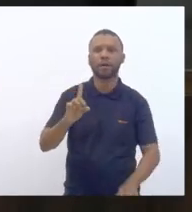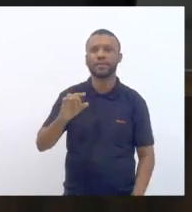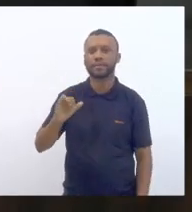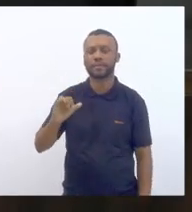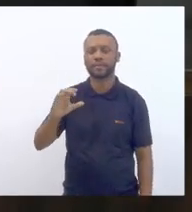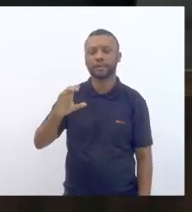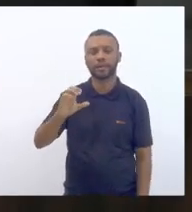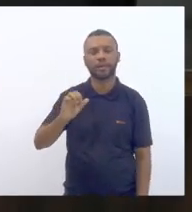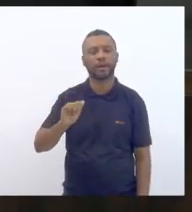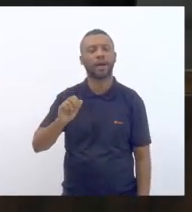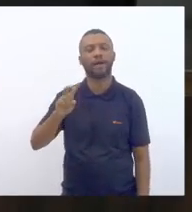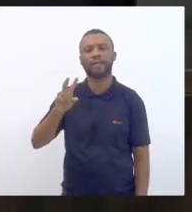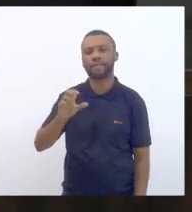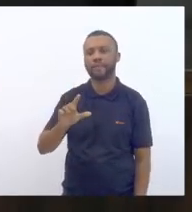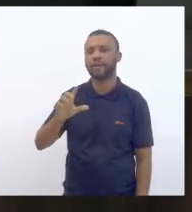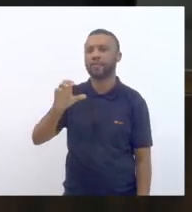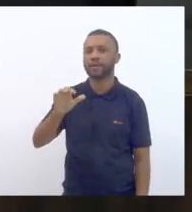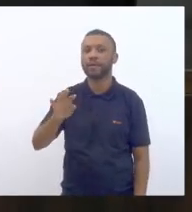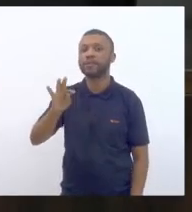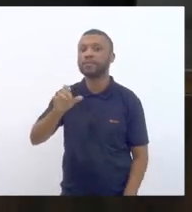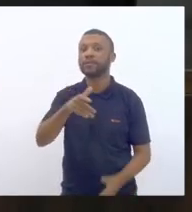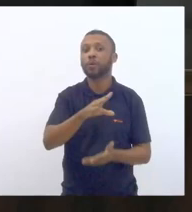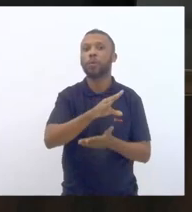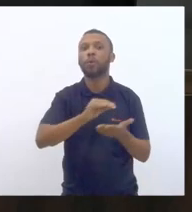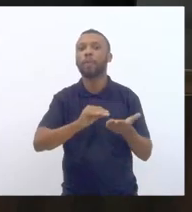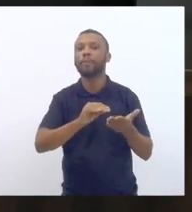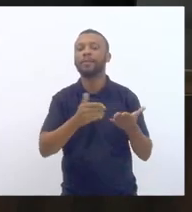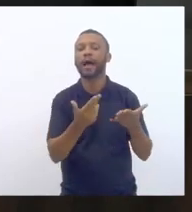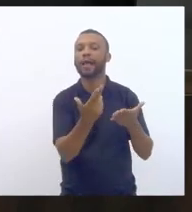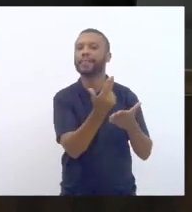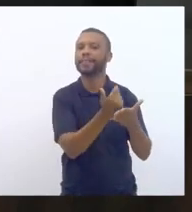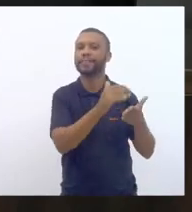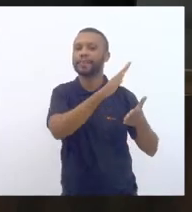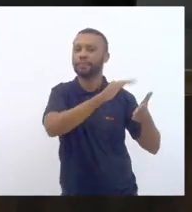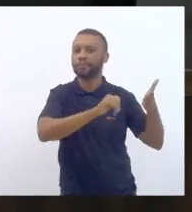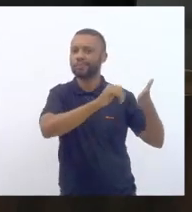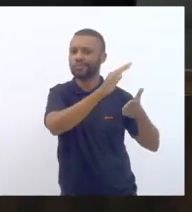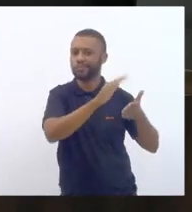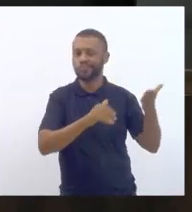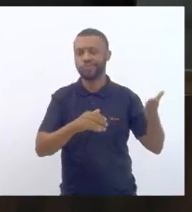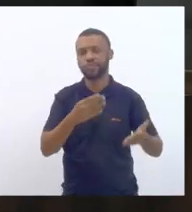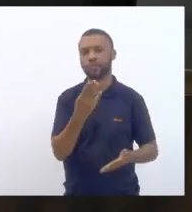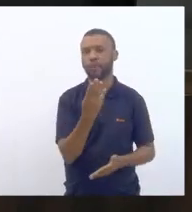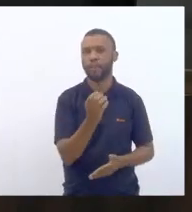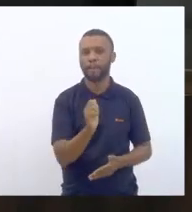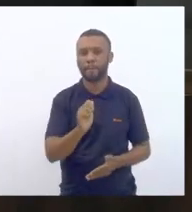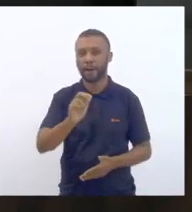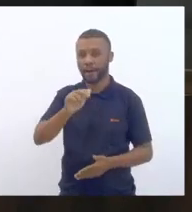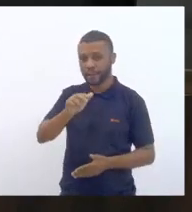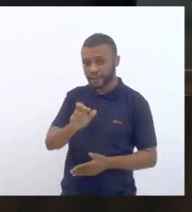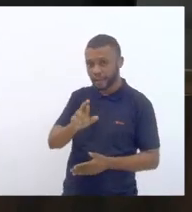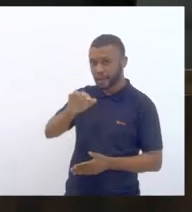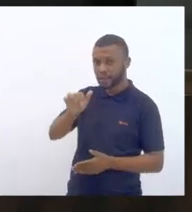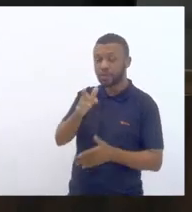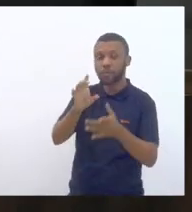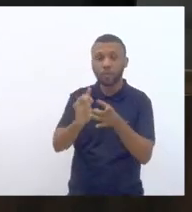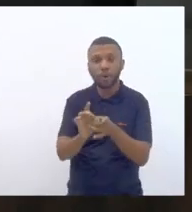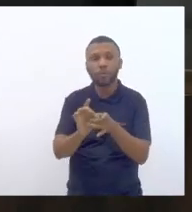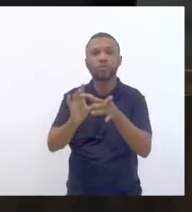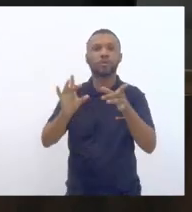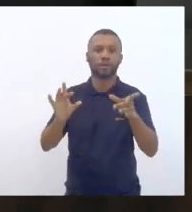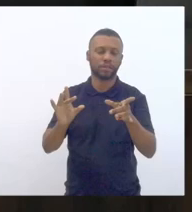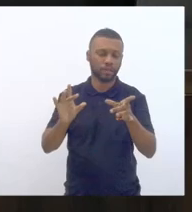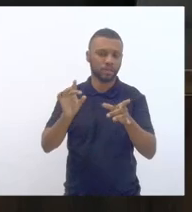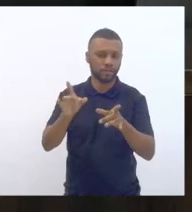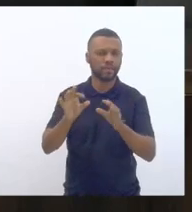cópias das telas que fazem parte do acervo do Banerje, com autorização da família. A ideia é